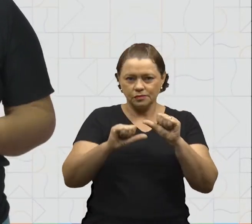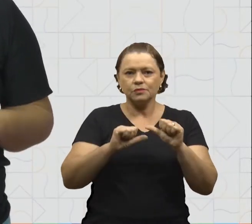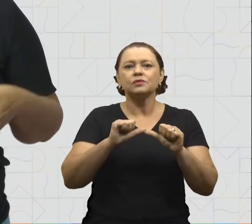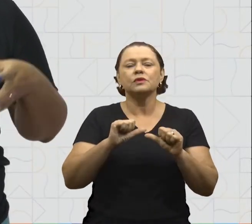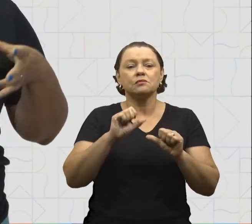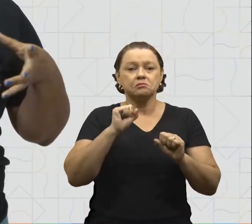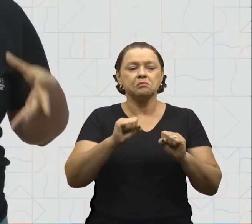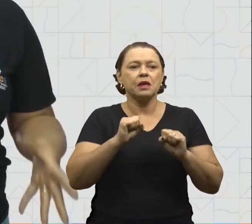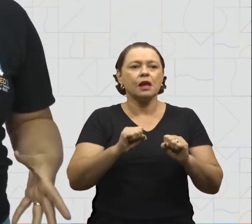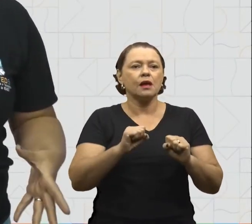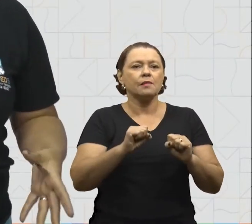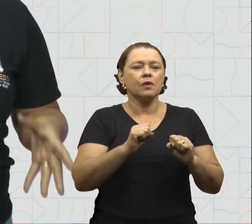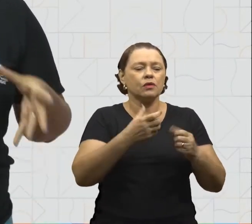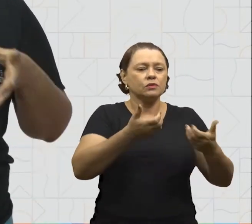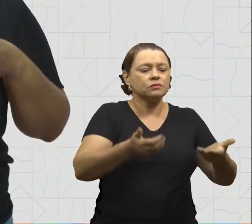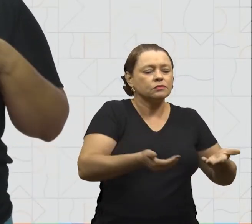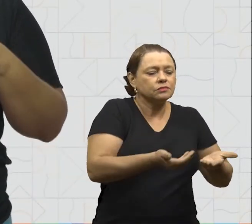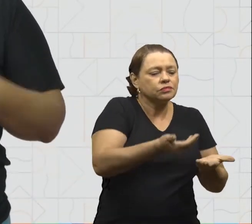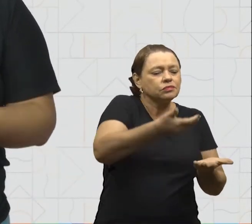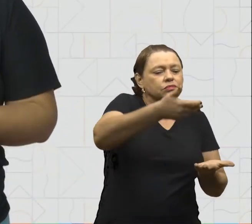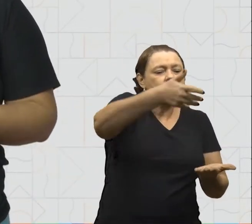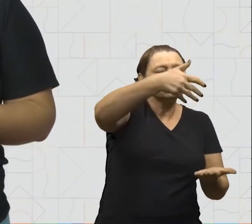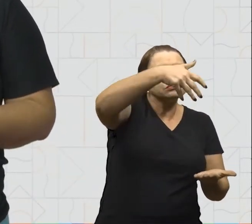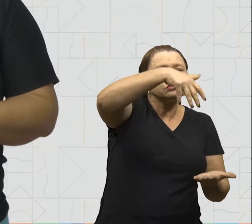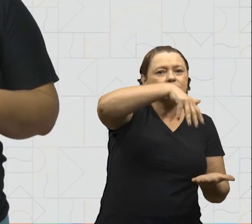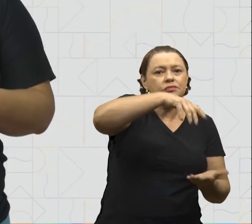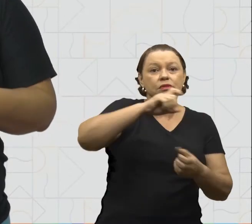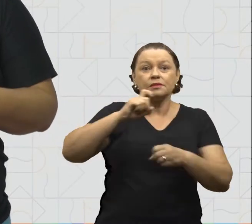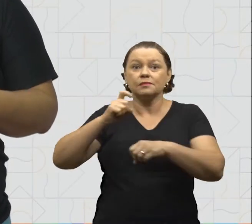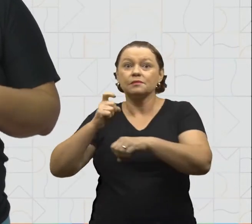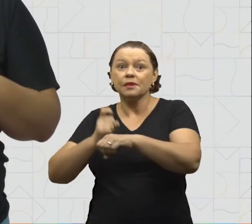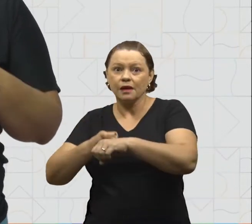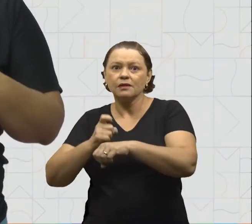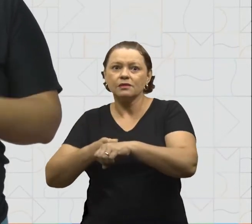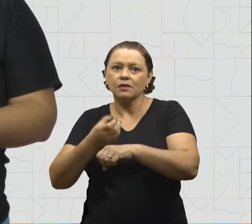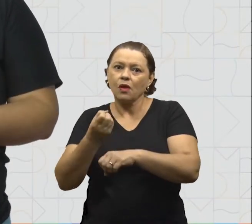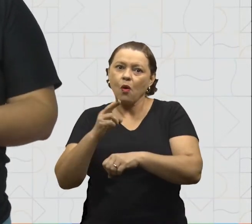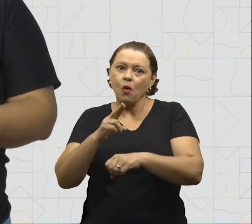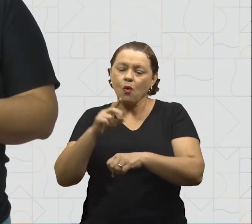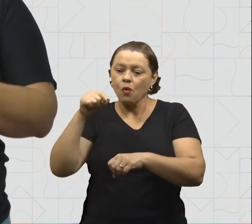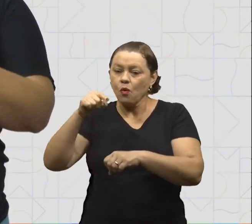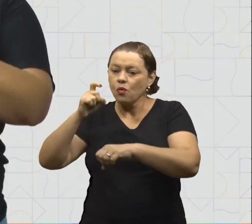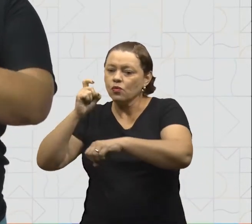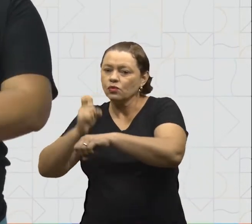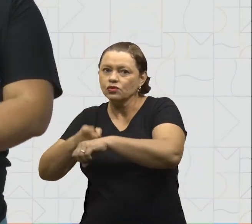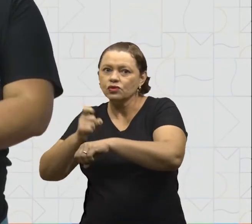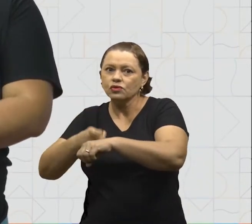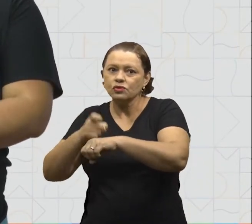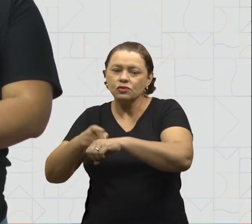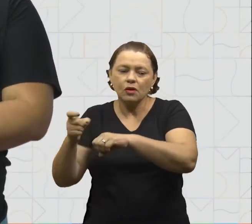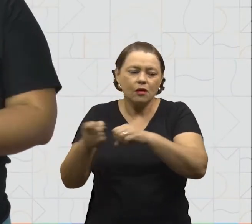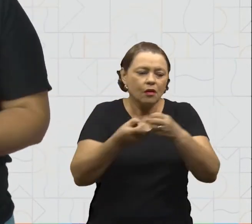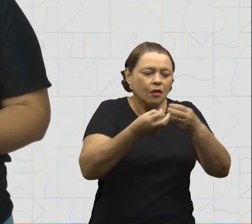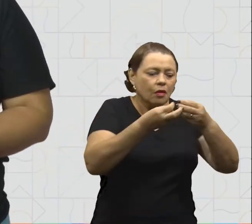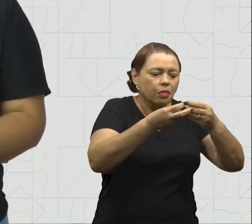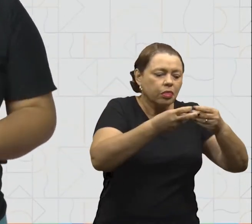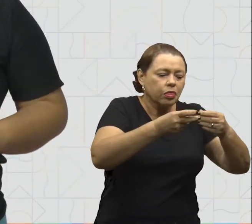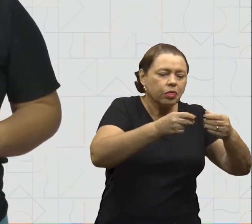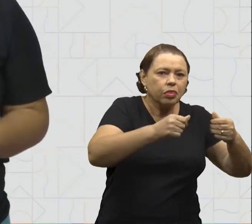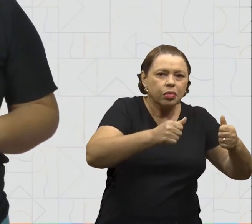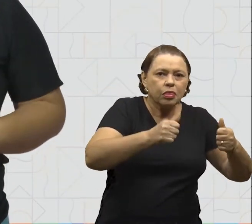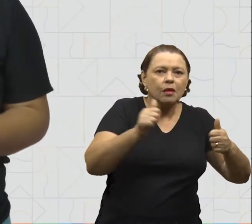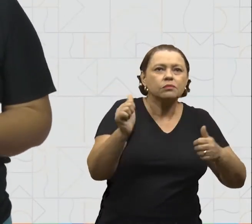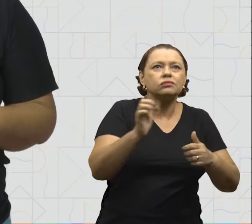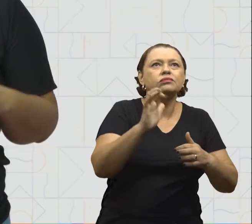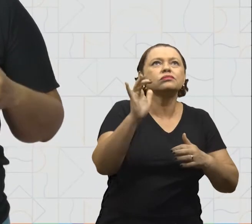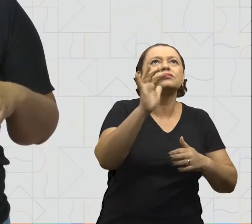pode ir de estado líquido para sólido, ou de sólido para gasoso, por exemplo.